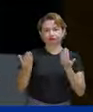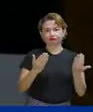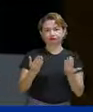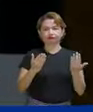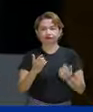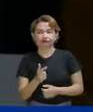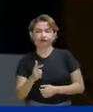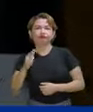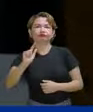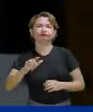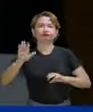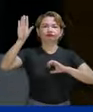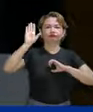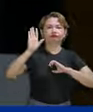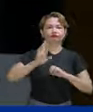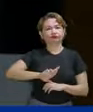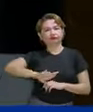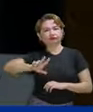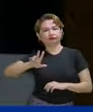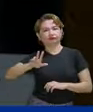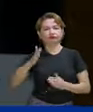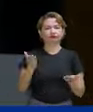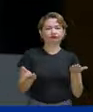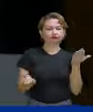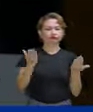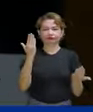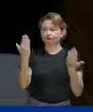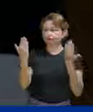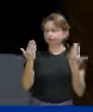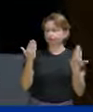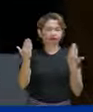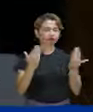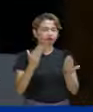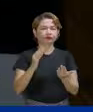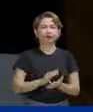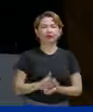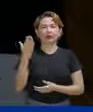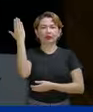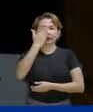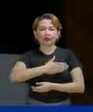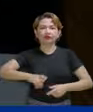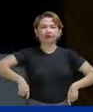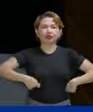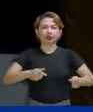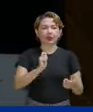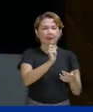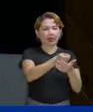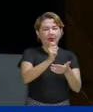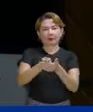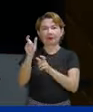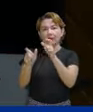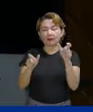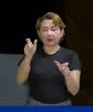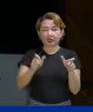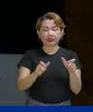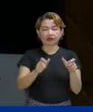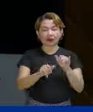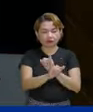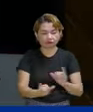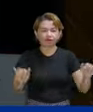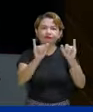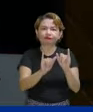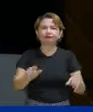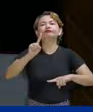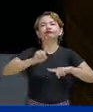candidatos, bem como na interpretação sobre a necessidade de comprovação de despesas com pessoal para a distribuição dos